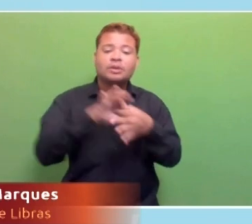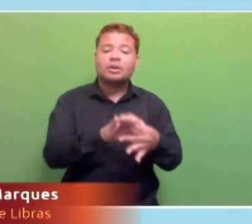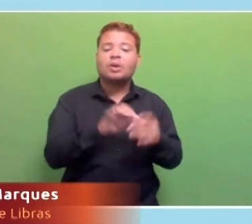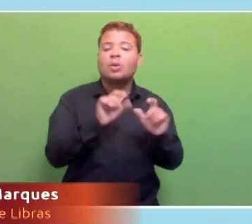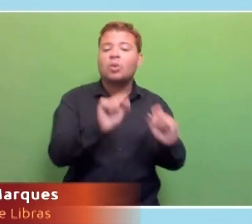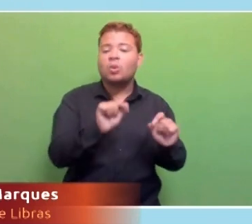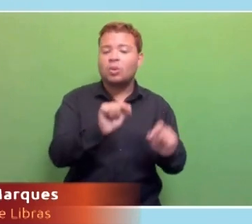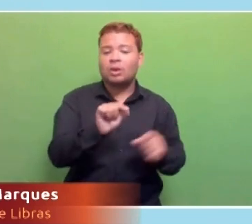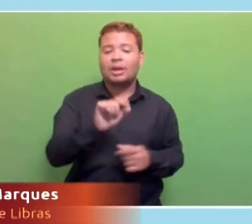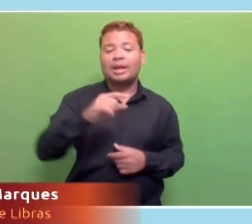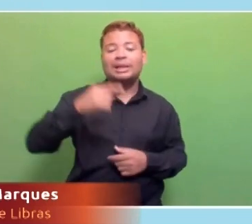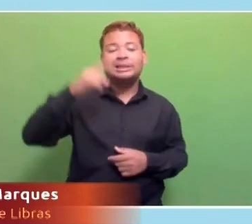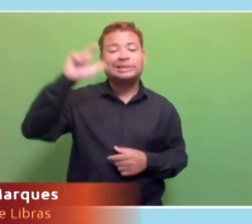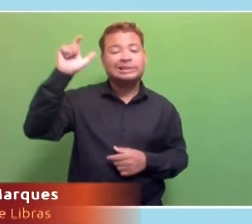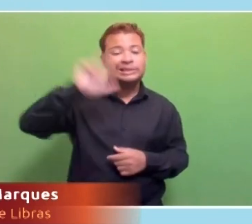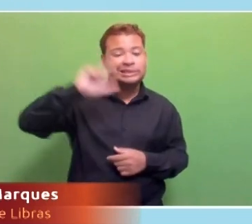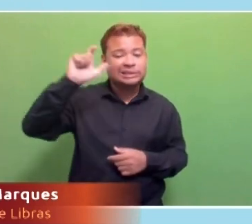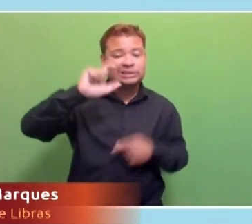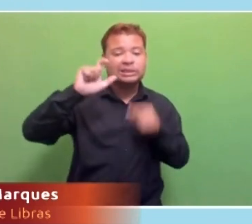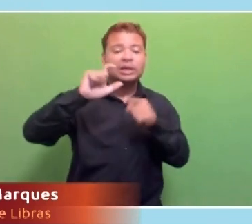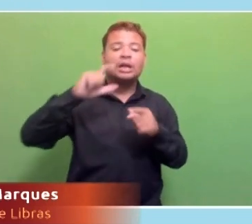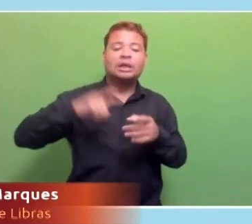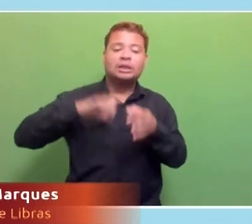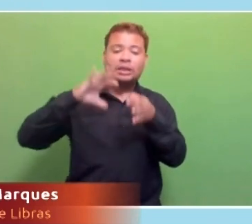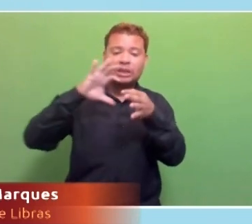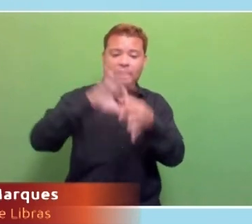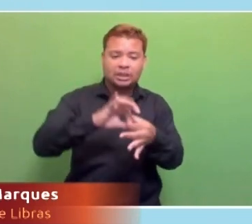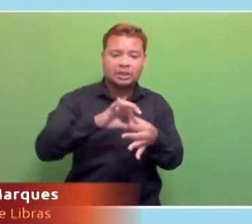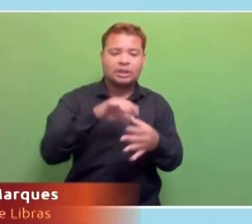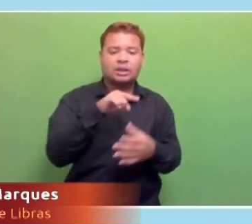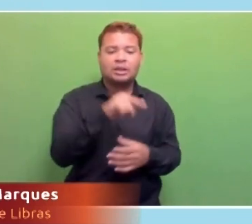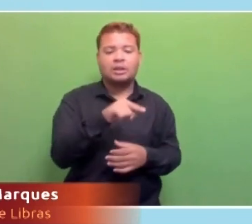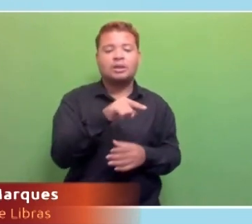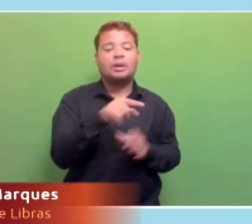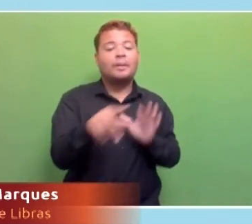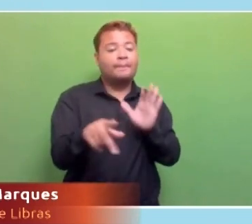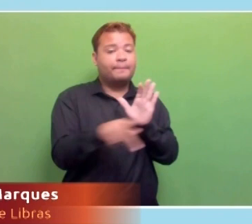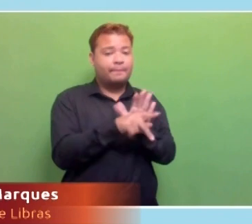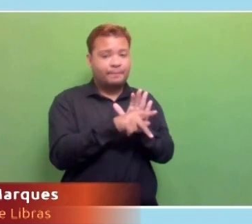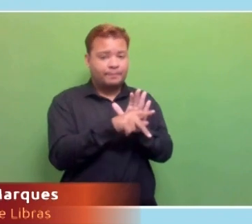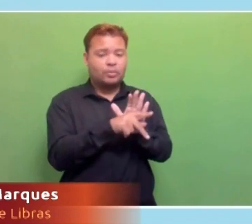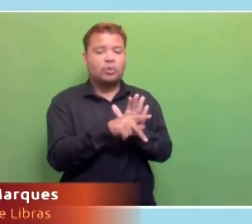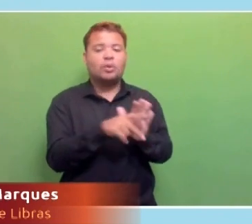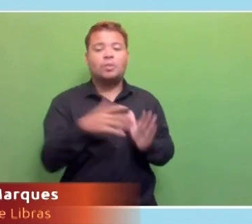as próprias origens nos irmãos ou na Irmandade muçulmana